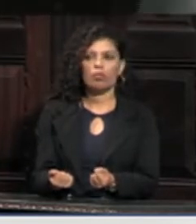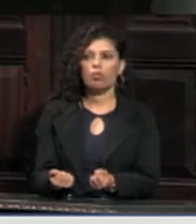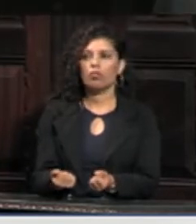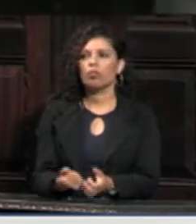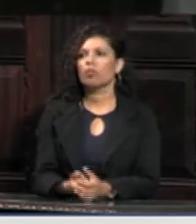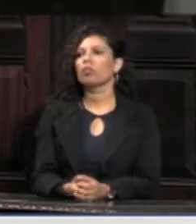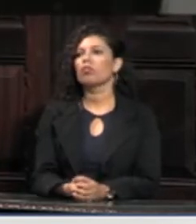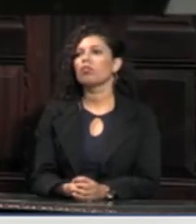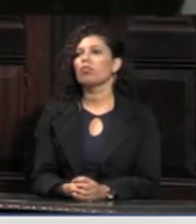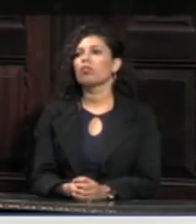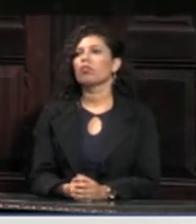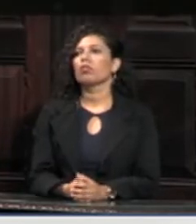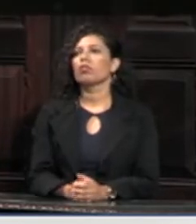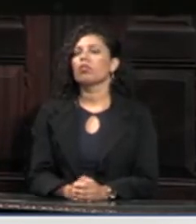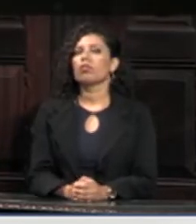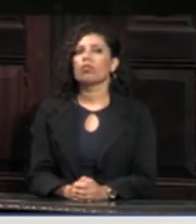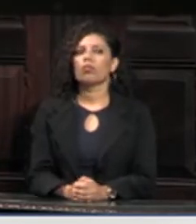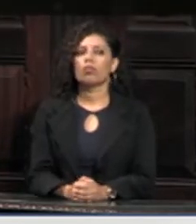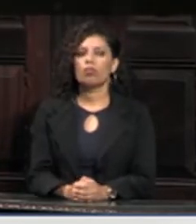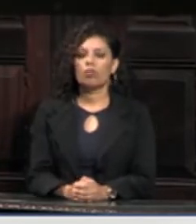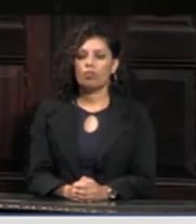Aprovado.